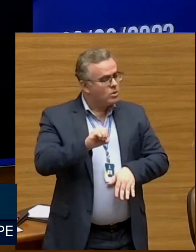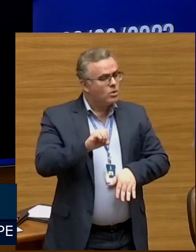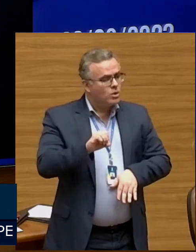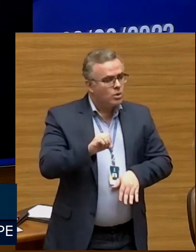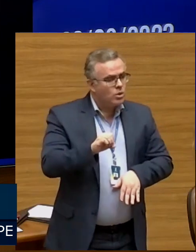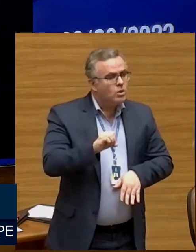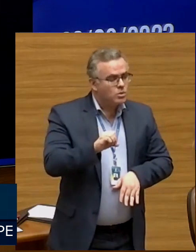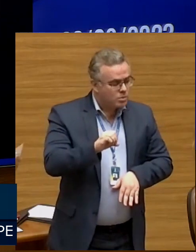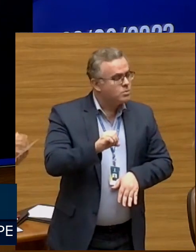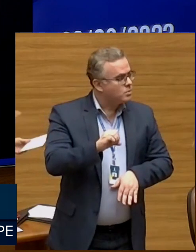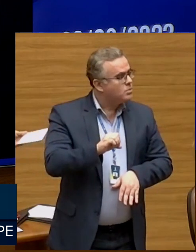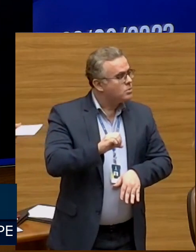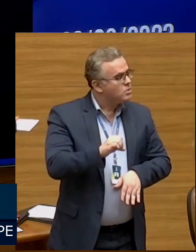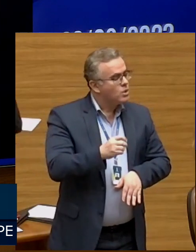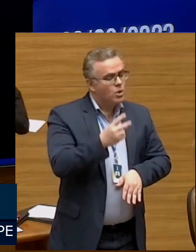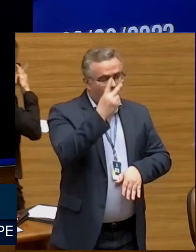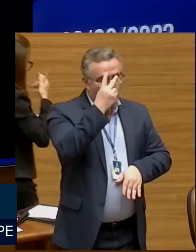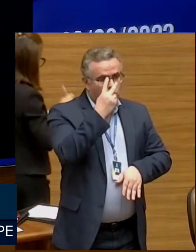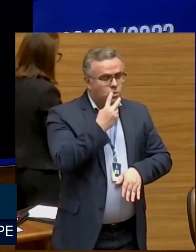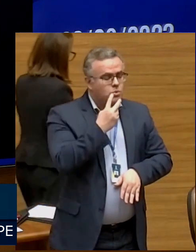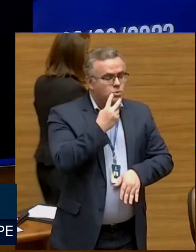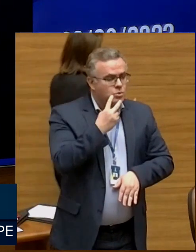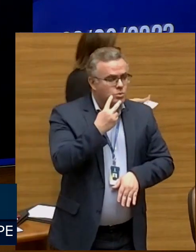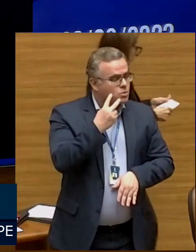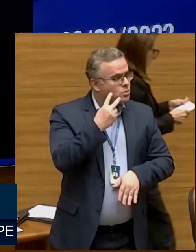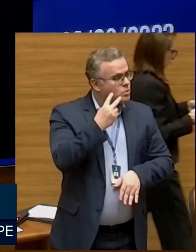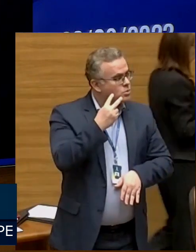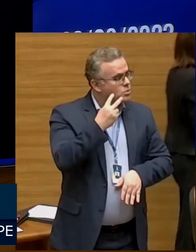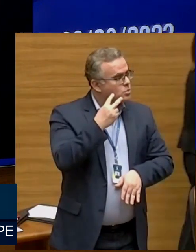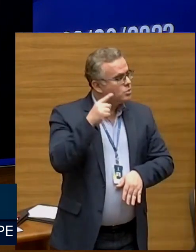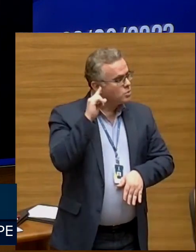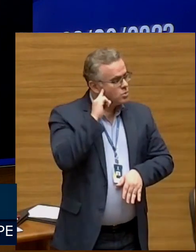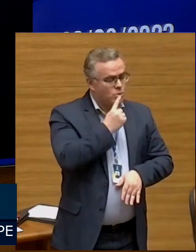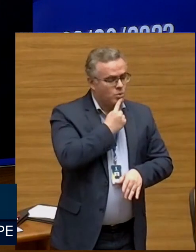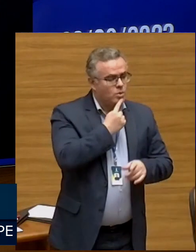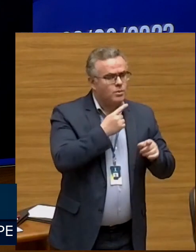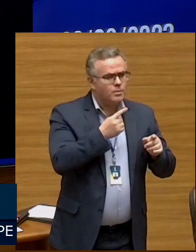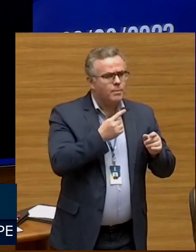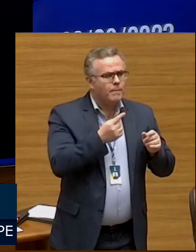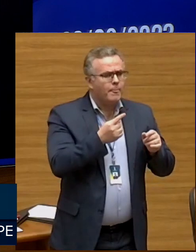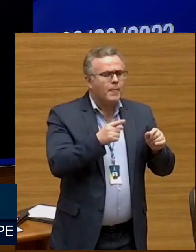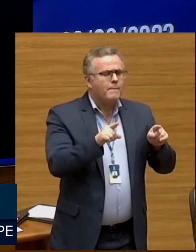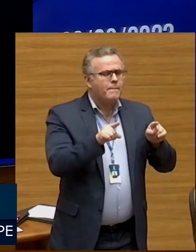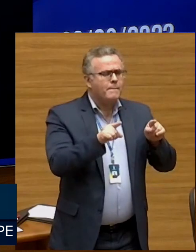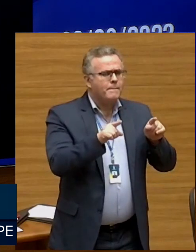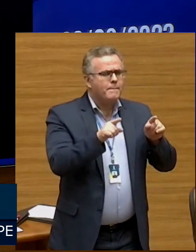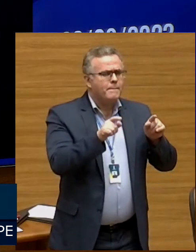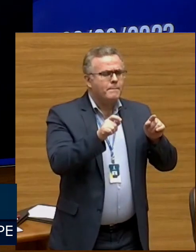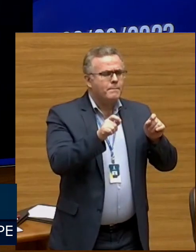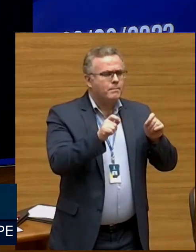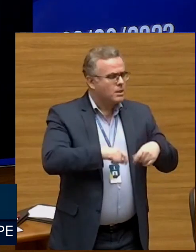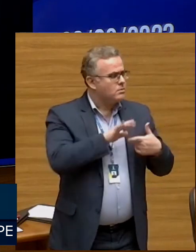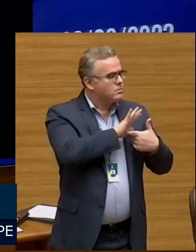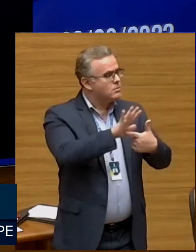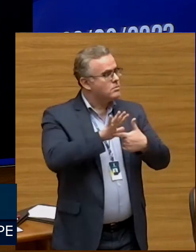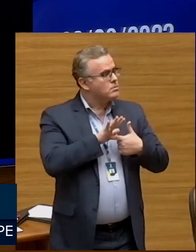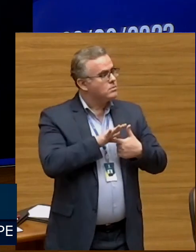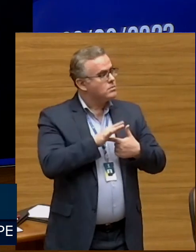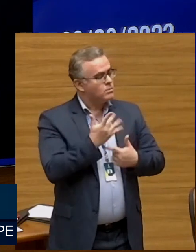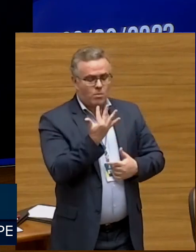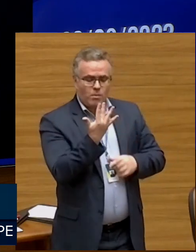surdo-cego francês. A bandeira é azul e exibe uma mão no tom azul